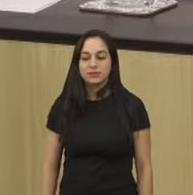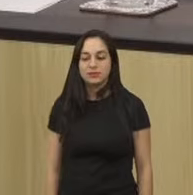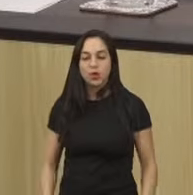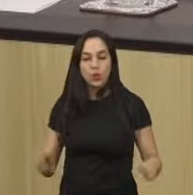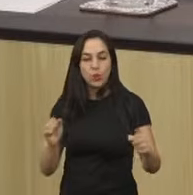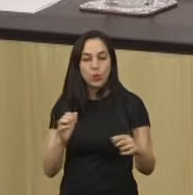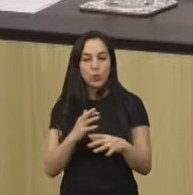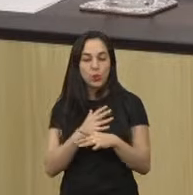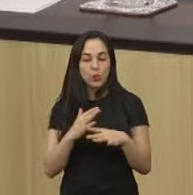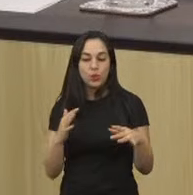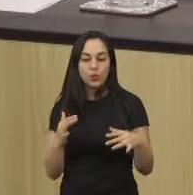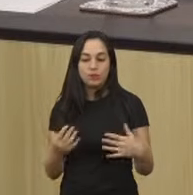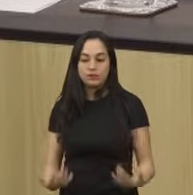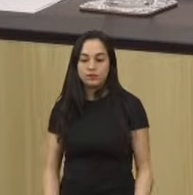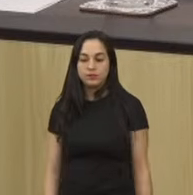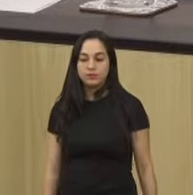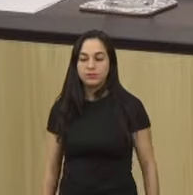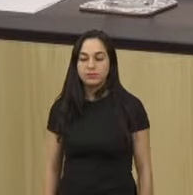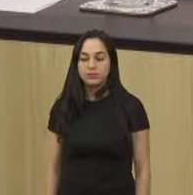Artigo